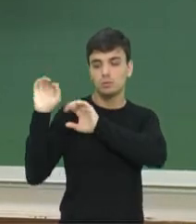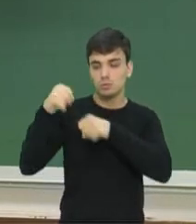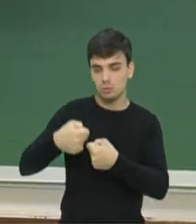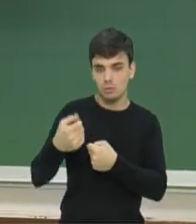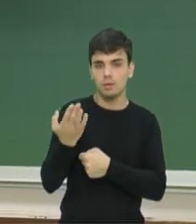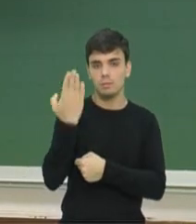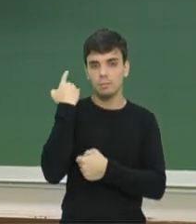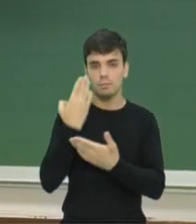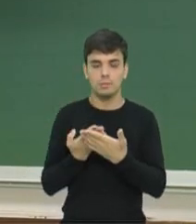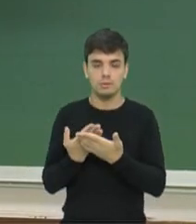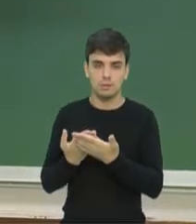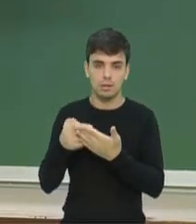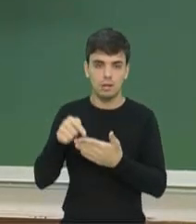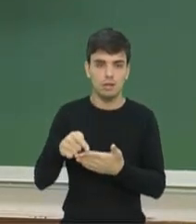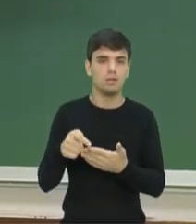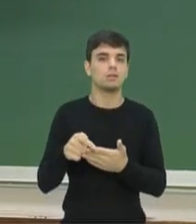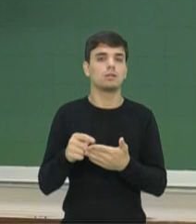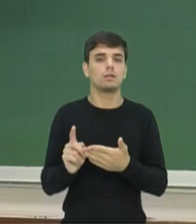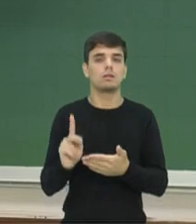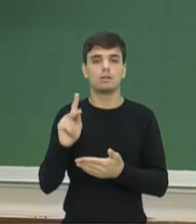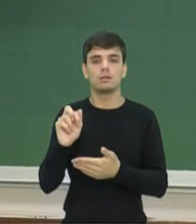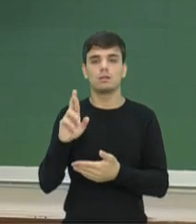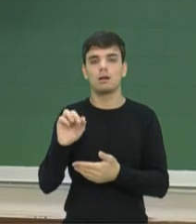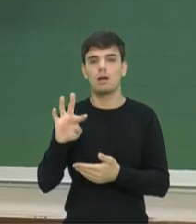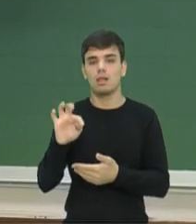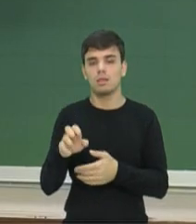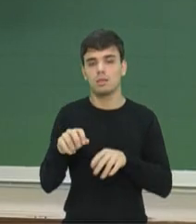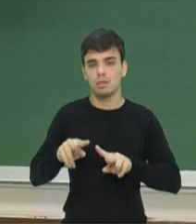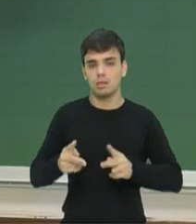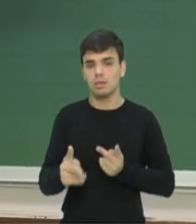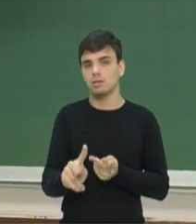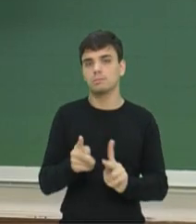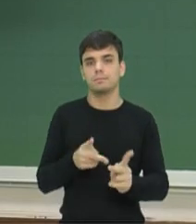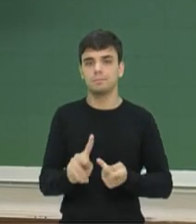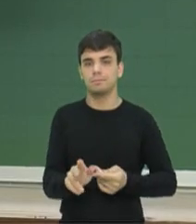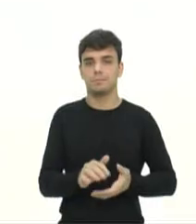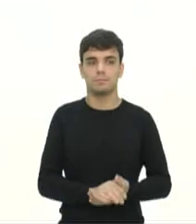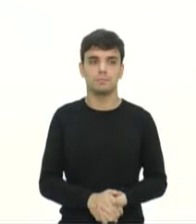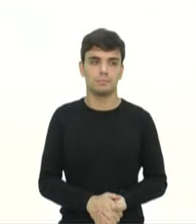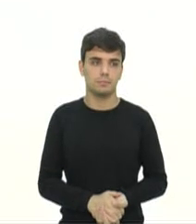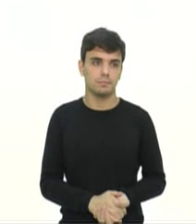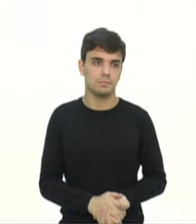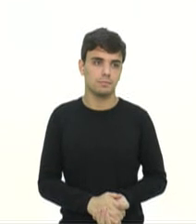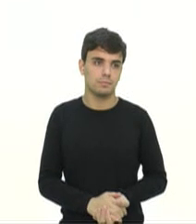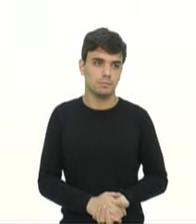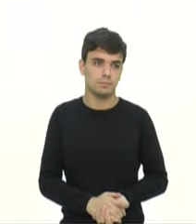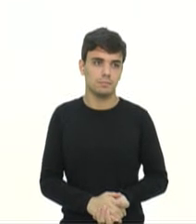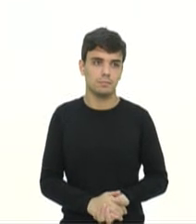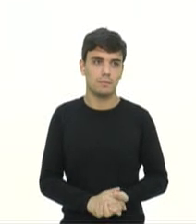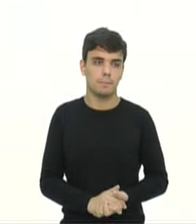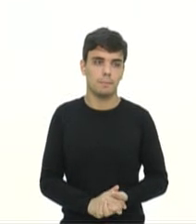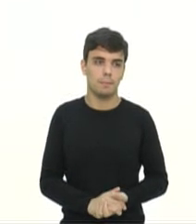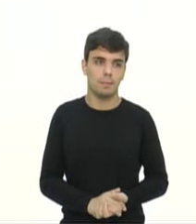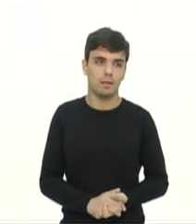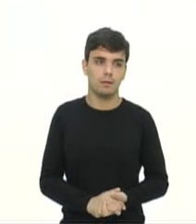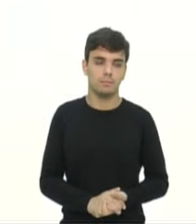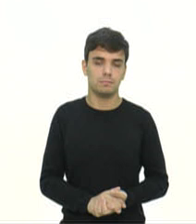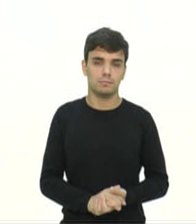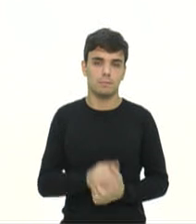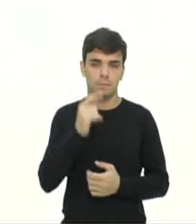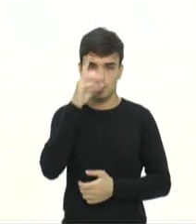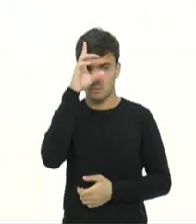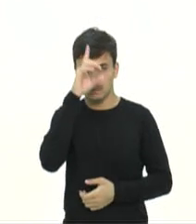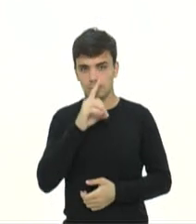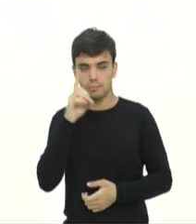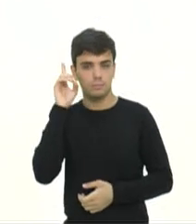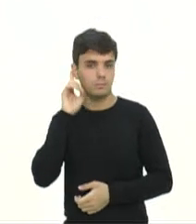do karatê, né? Então são as faixas do karatê retratada aqui para vocês. Então temos aqui as faixas da branca, verde, roxa